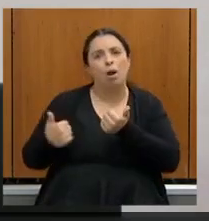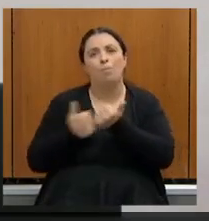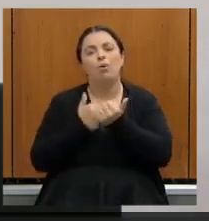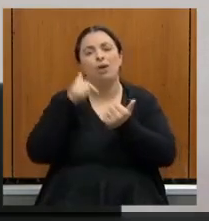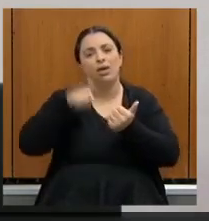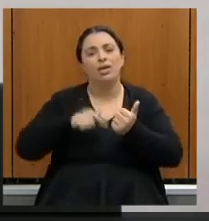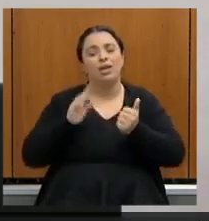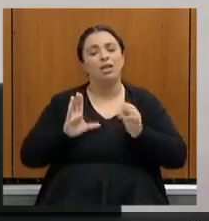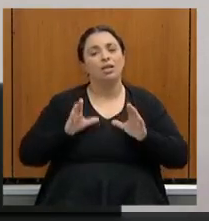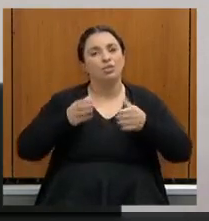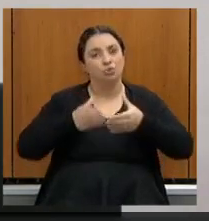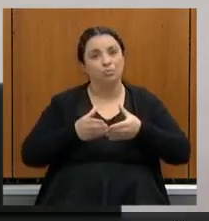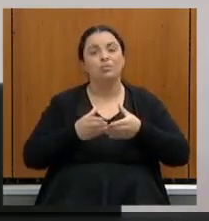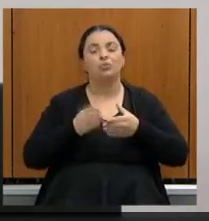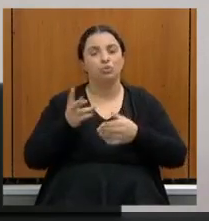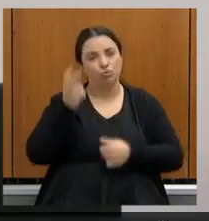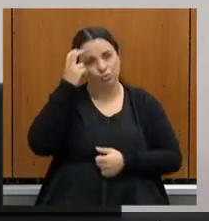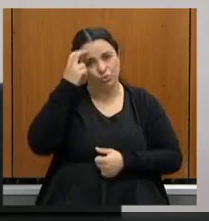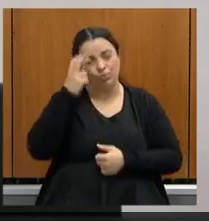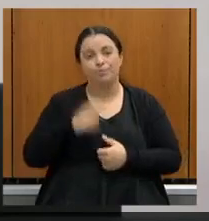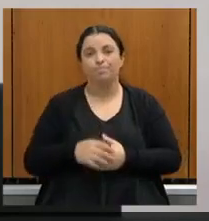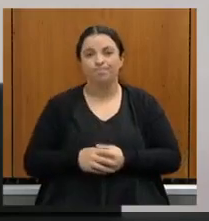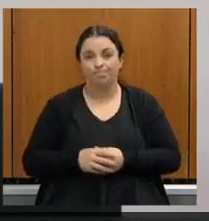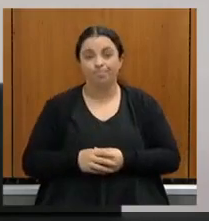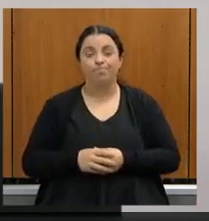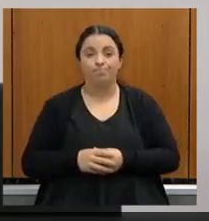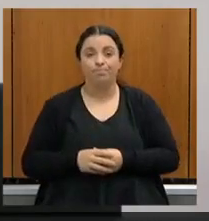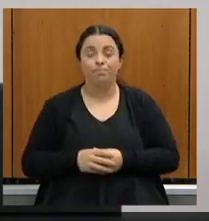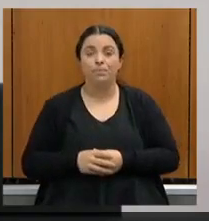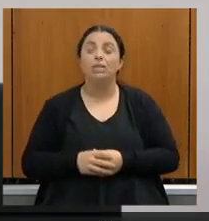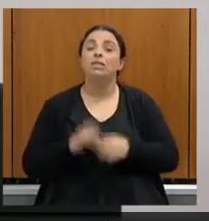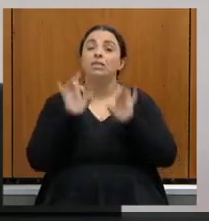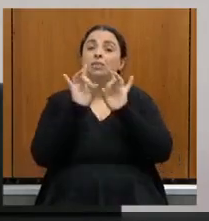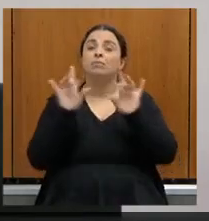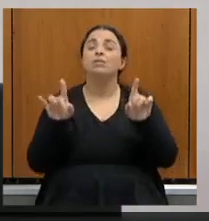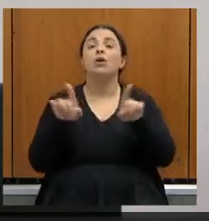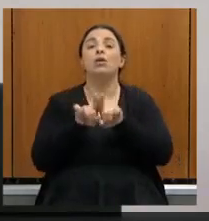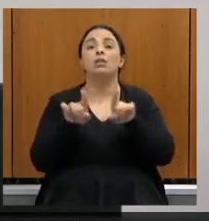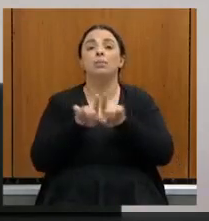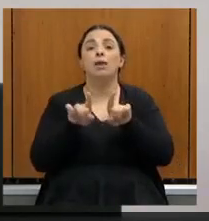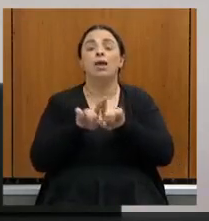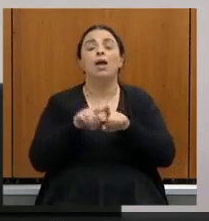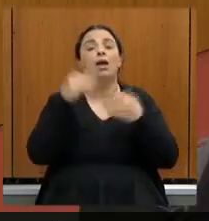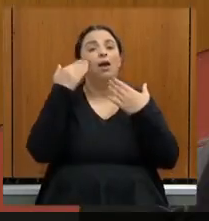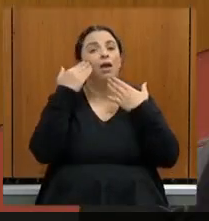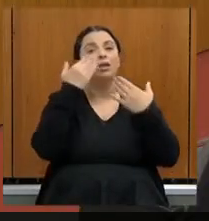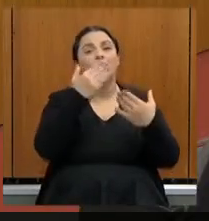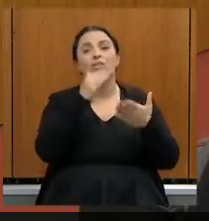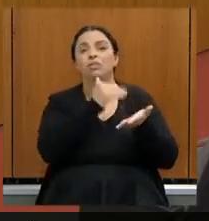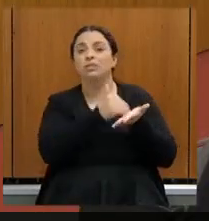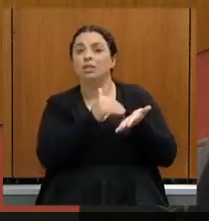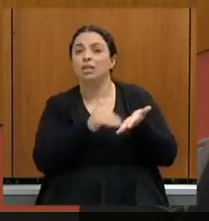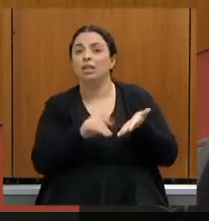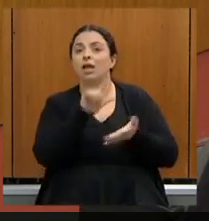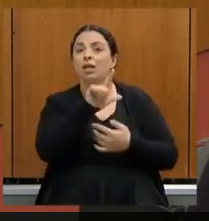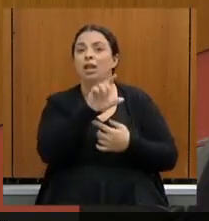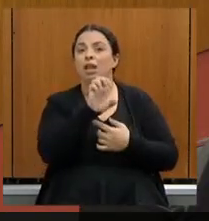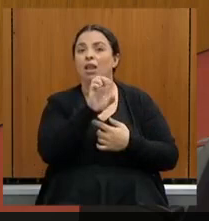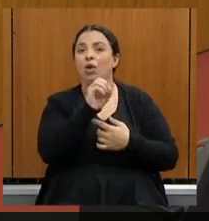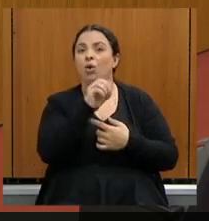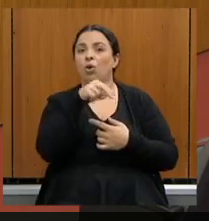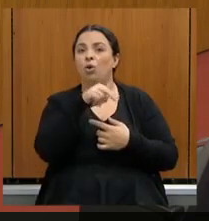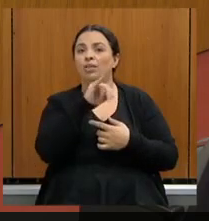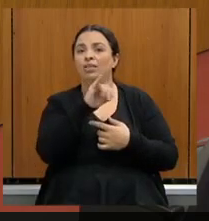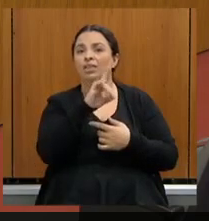comissão de cultura e de forma também especial agradecer o nosso secretário Leônidas e